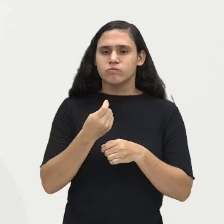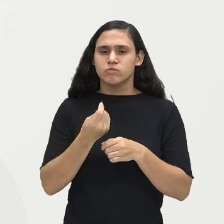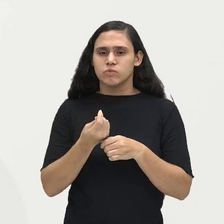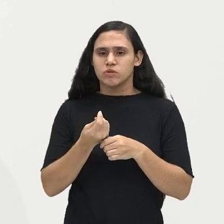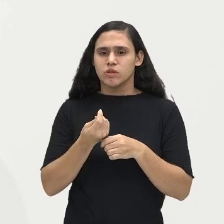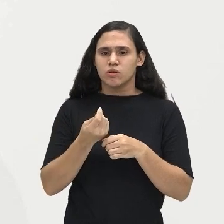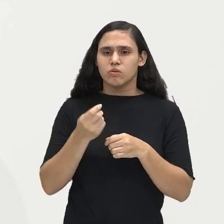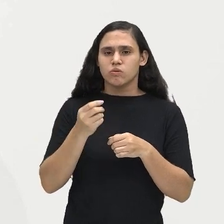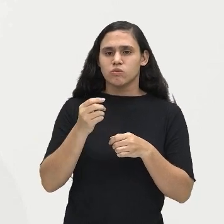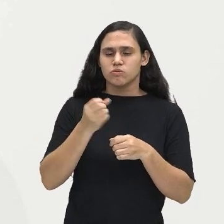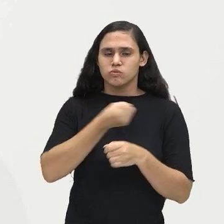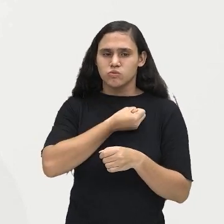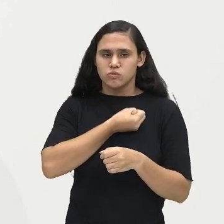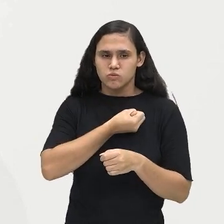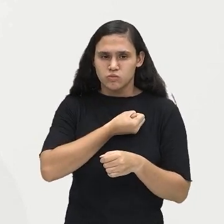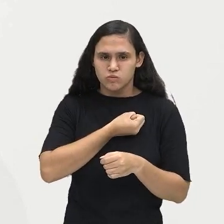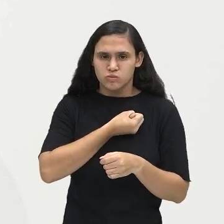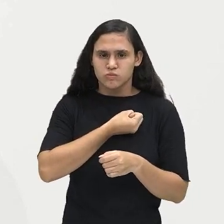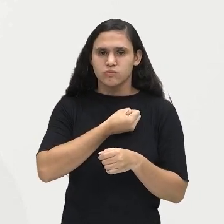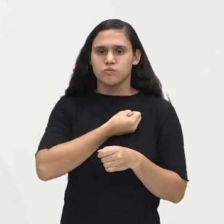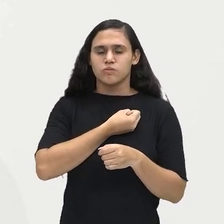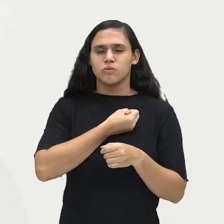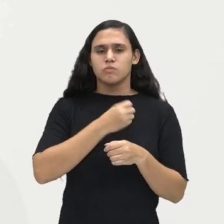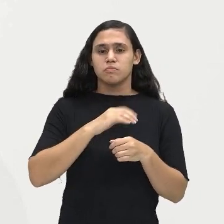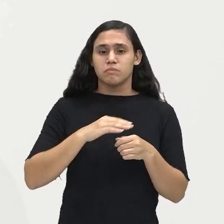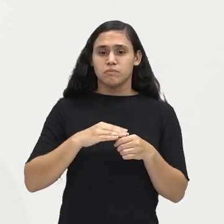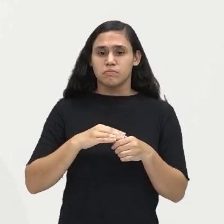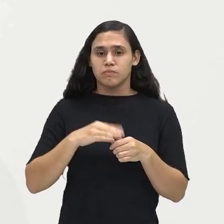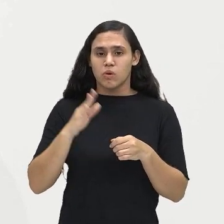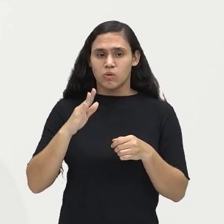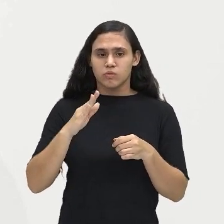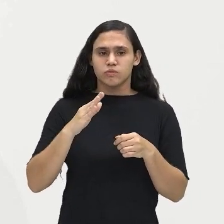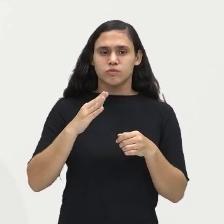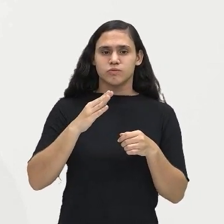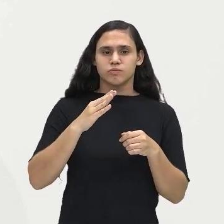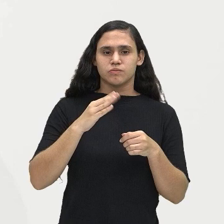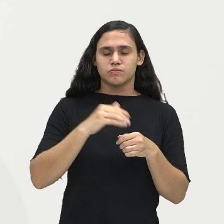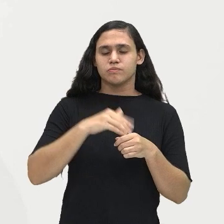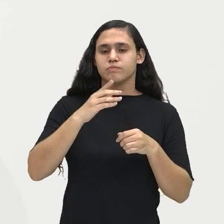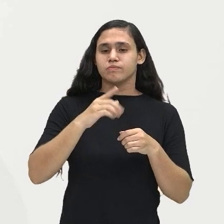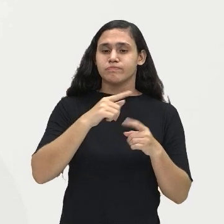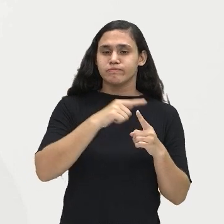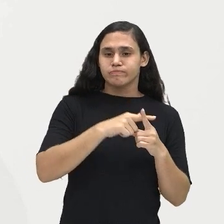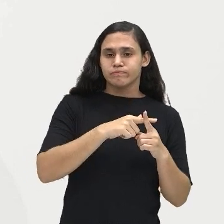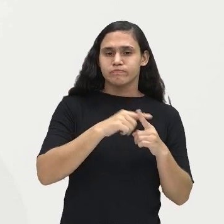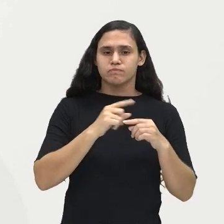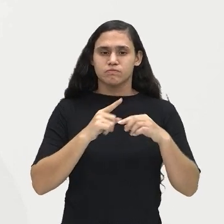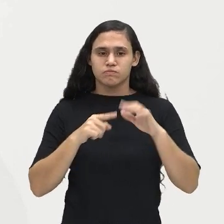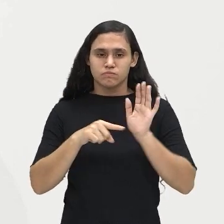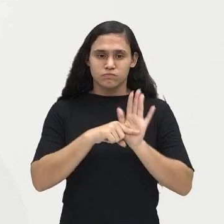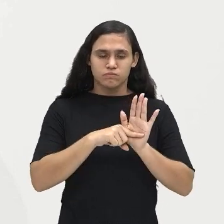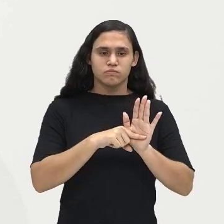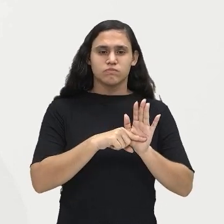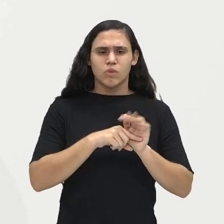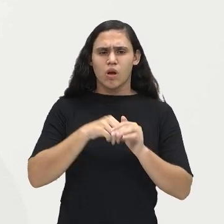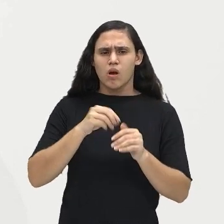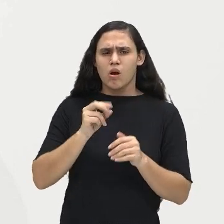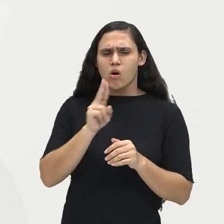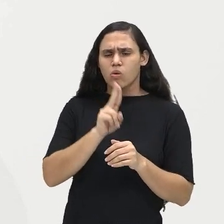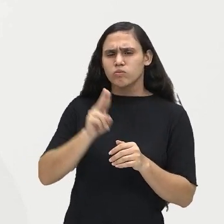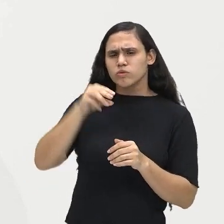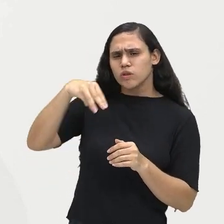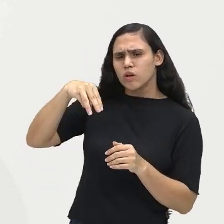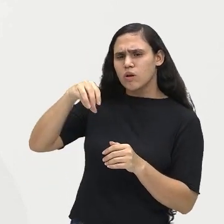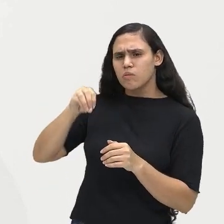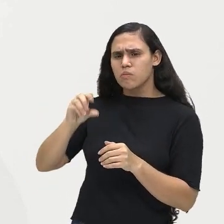sinal, conservamos o sinal do número com maior módulo. Atenção, pessoal, falar módulo é como se tu desconsiderar o